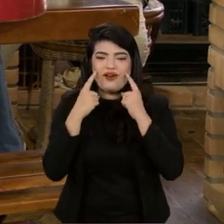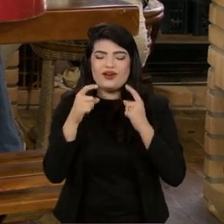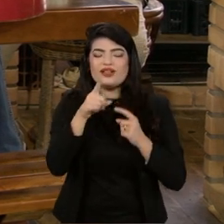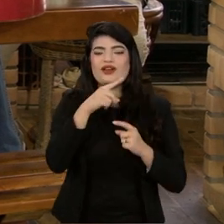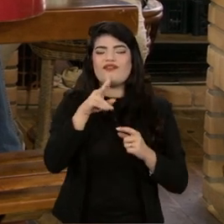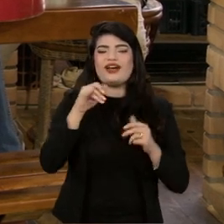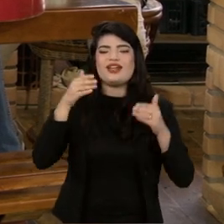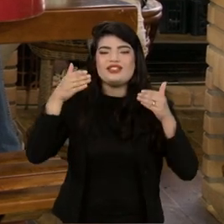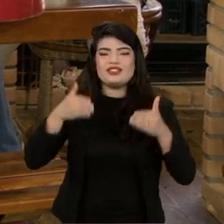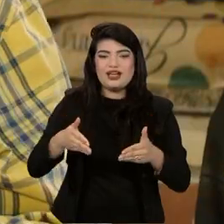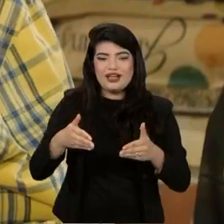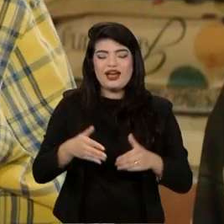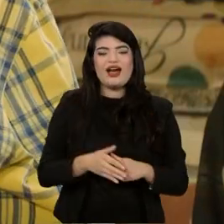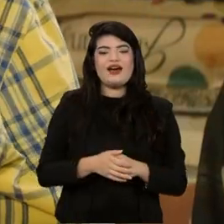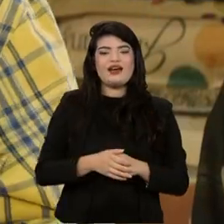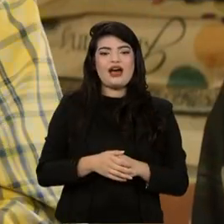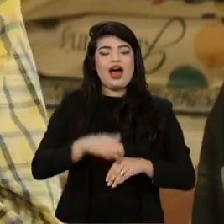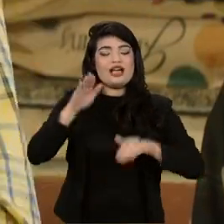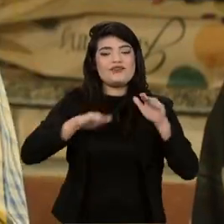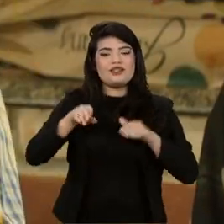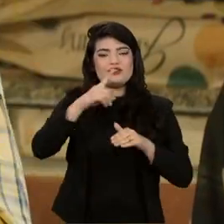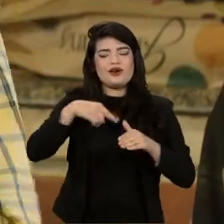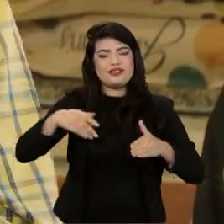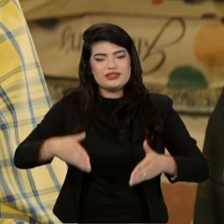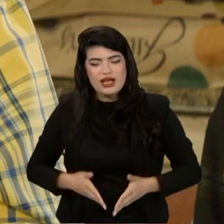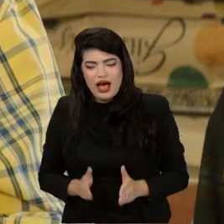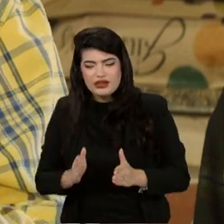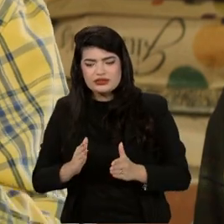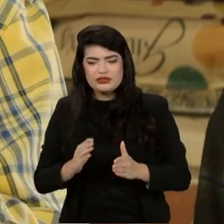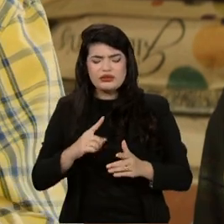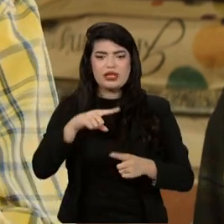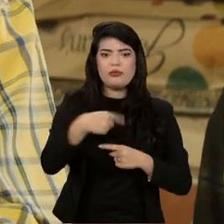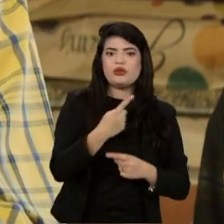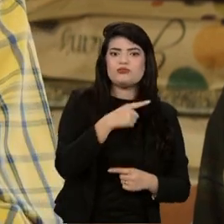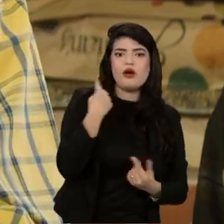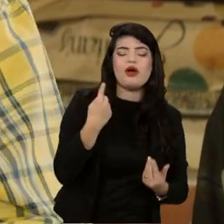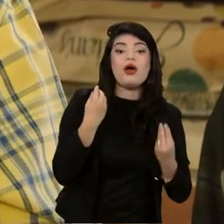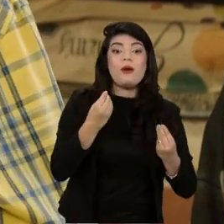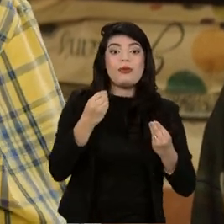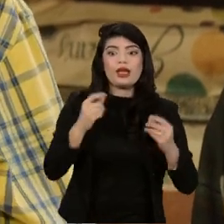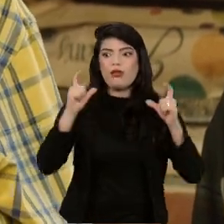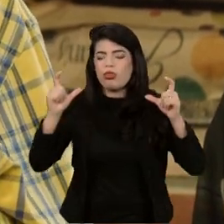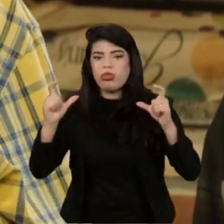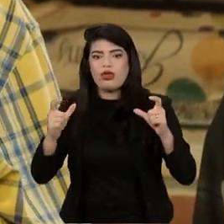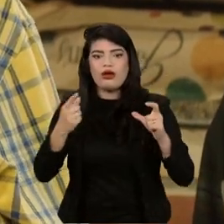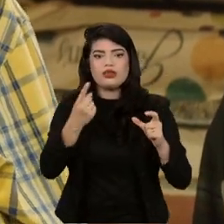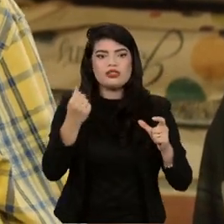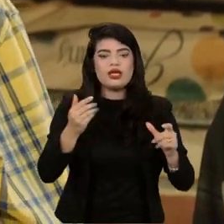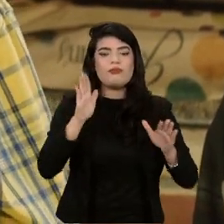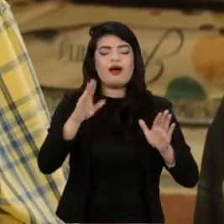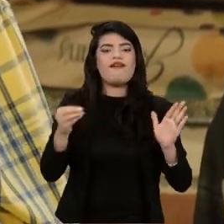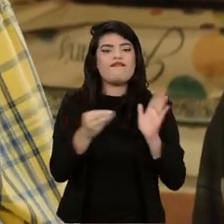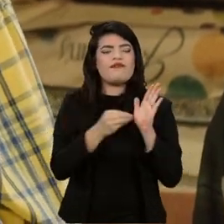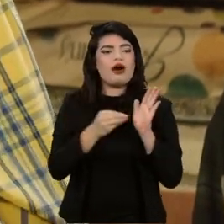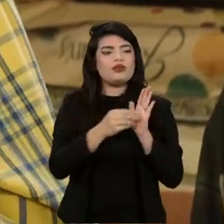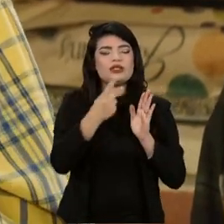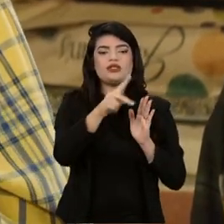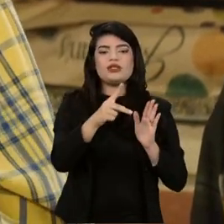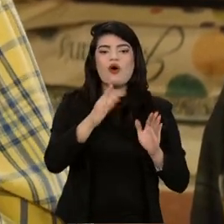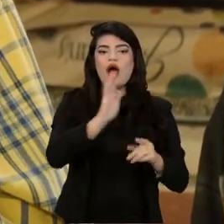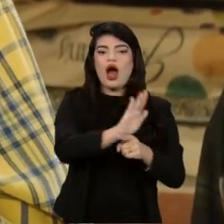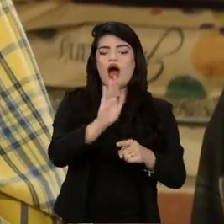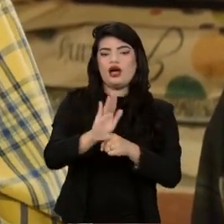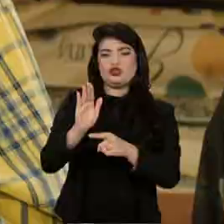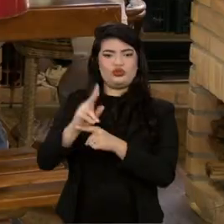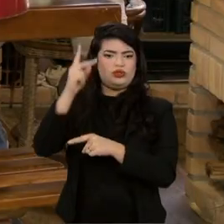e no outro vai embora. Um dia você nasce e no outro você morre. Para que essa ganância, dinheiro e não atender aqueles que precisam? Eu já